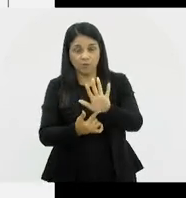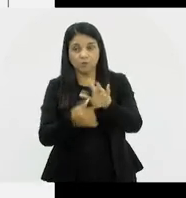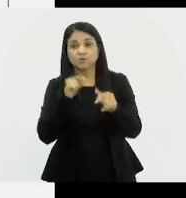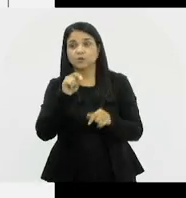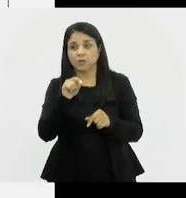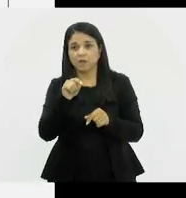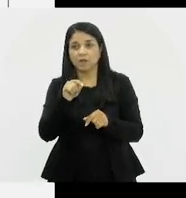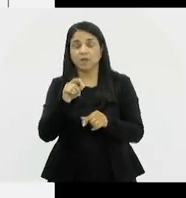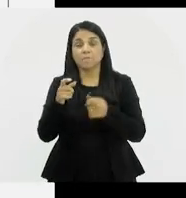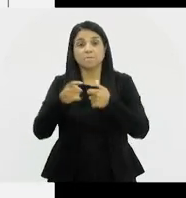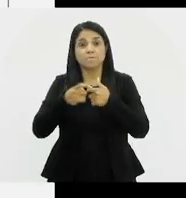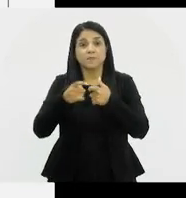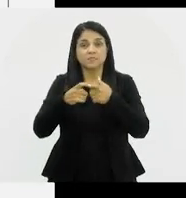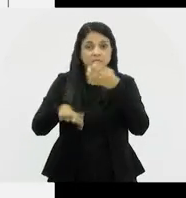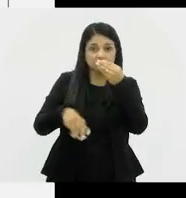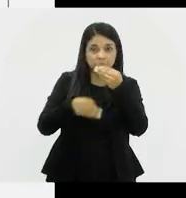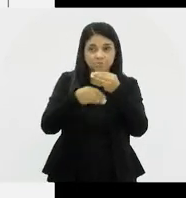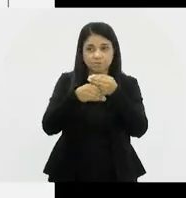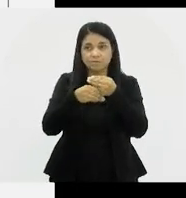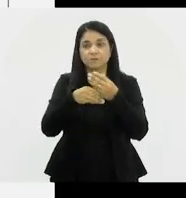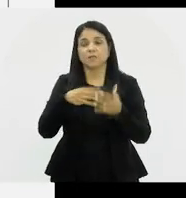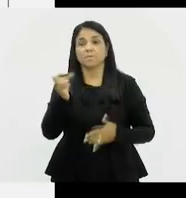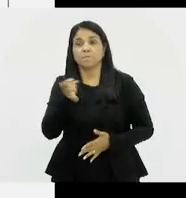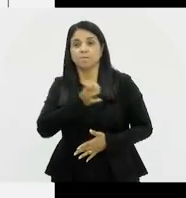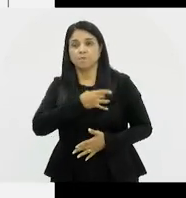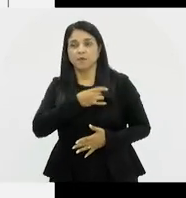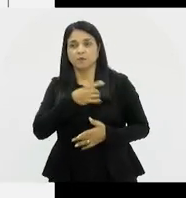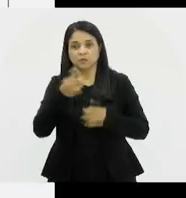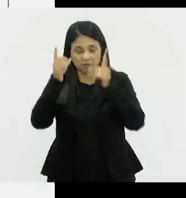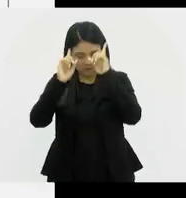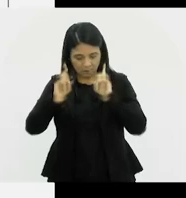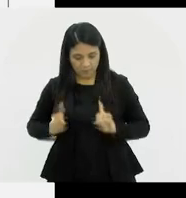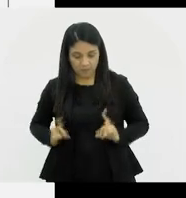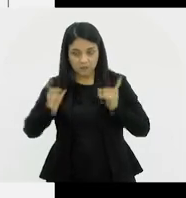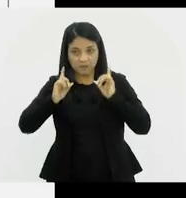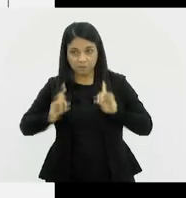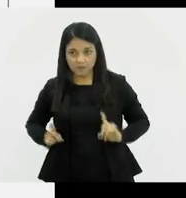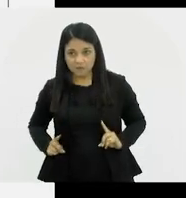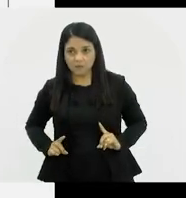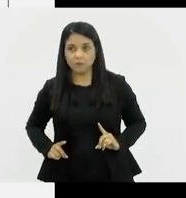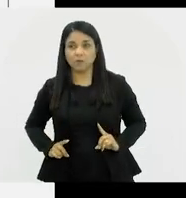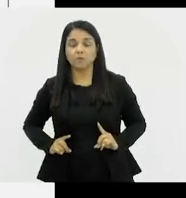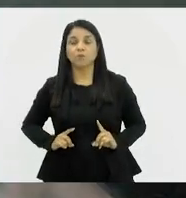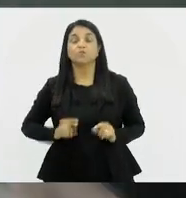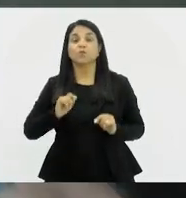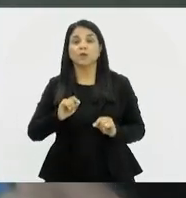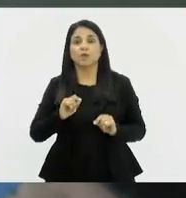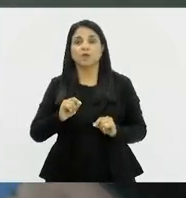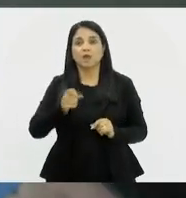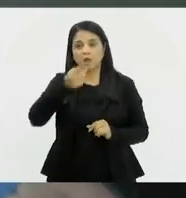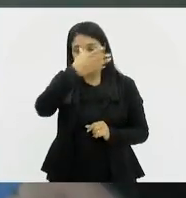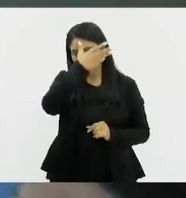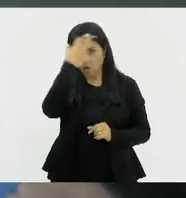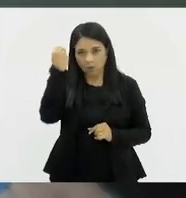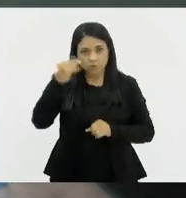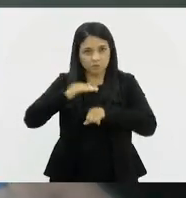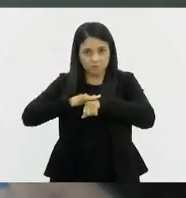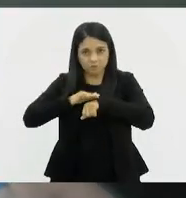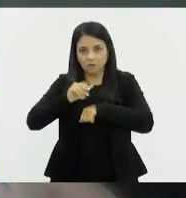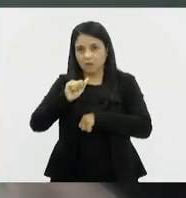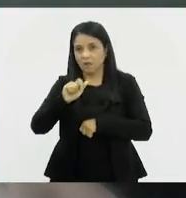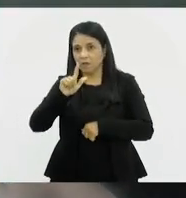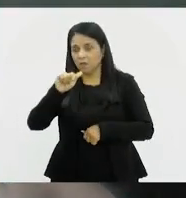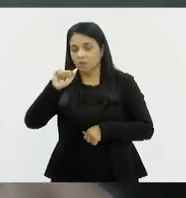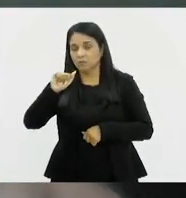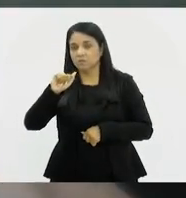a depressão, transtorno de ansiedade, demências, como a doença de Alzheimer, são as condições mentais que mais atingem